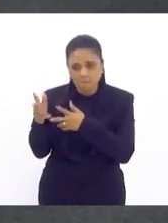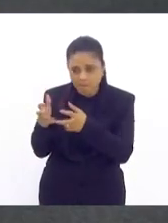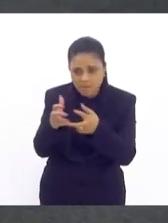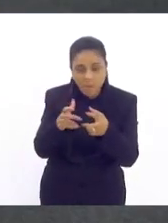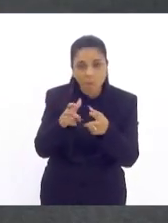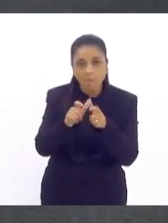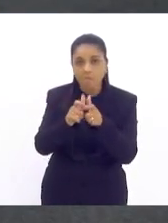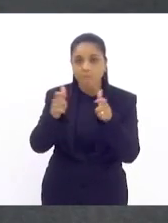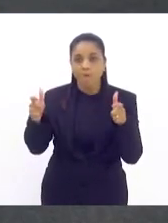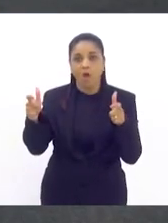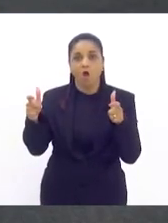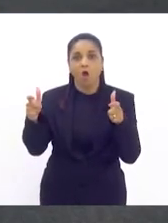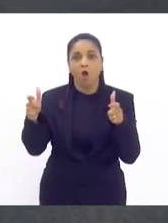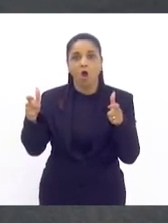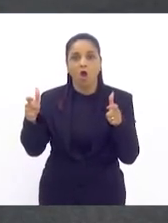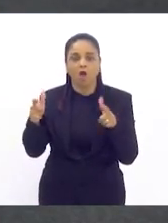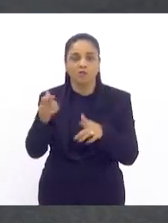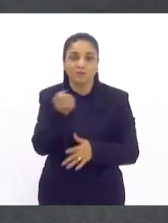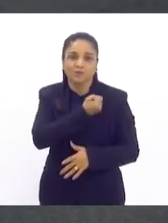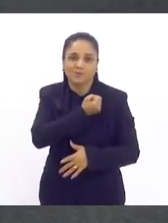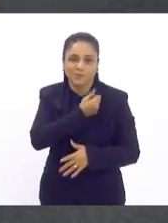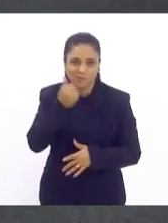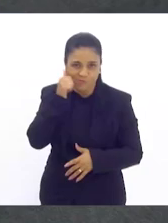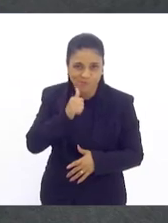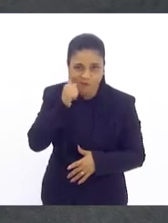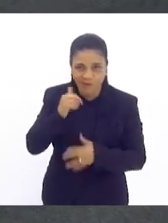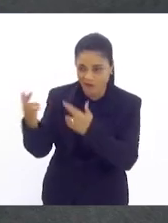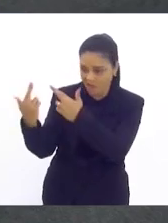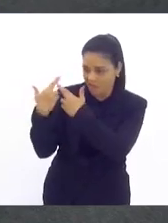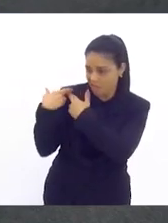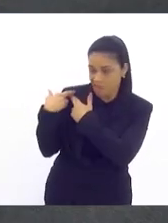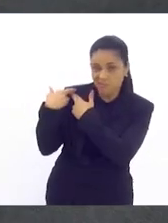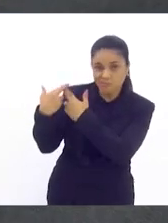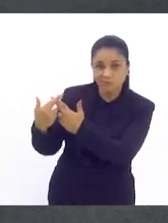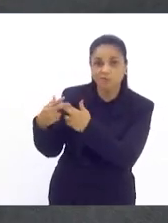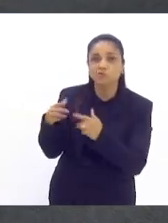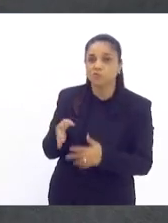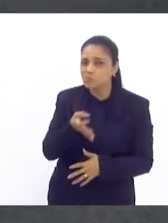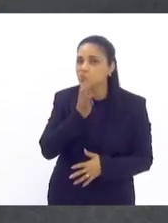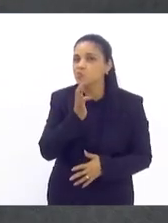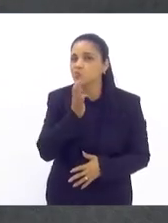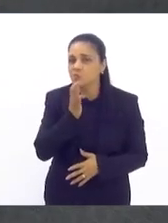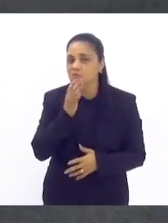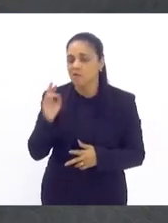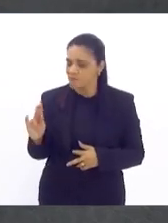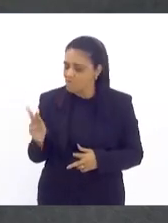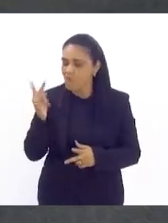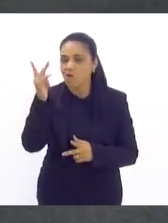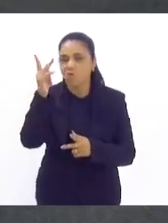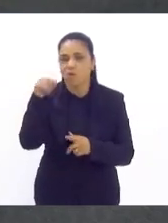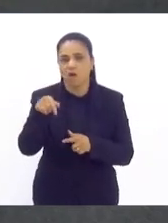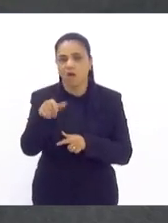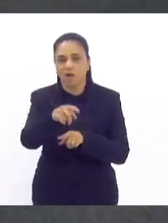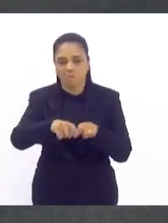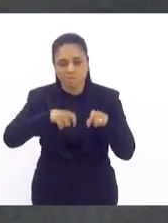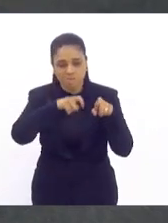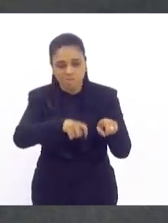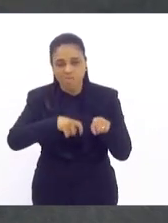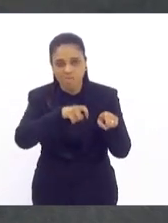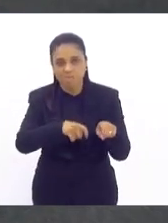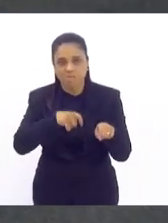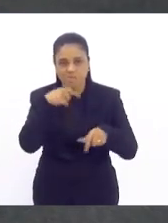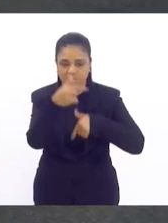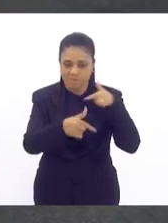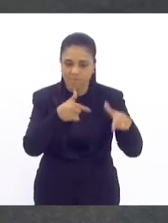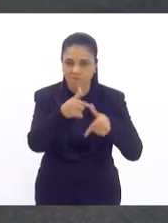ali naquele público trazendo também a responsabilidade de reconhecer e de valorizar as mulheres no campo seja